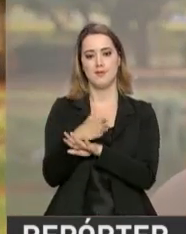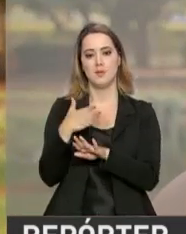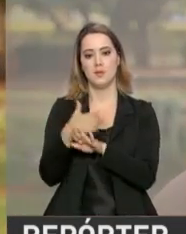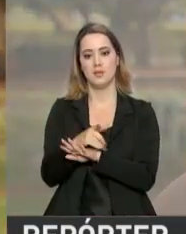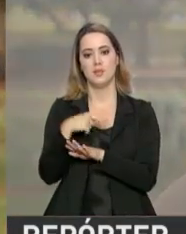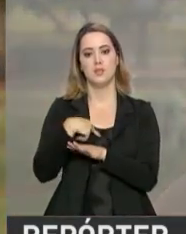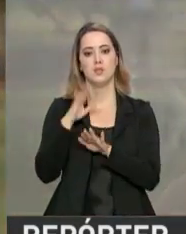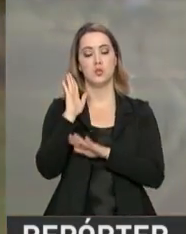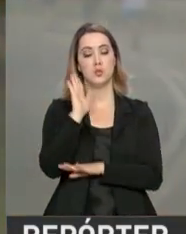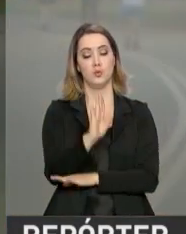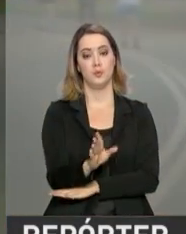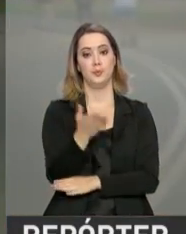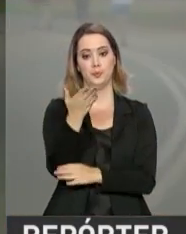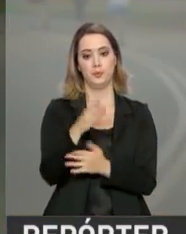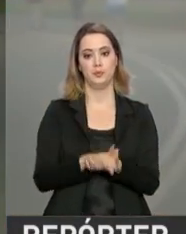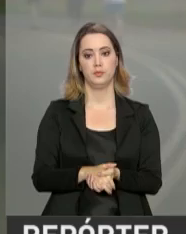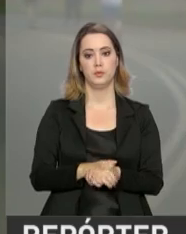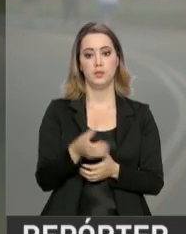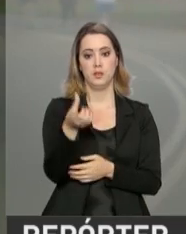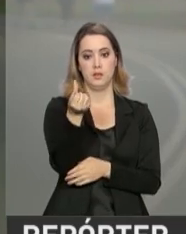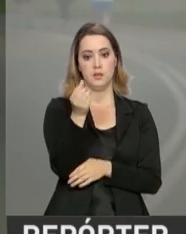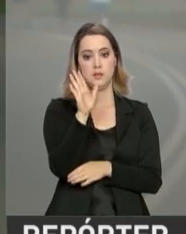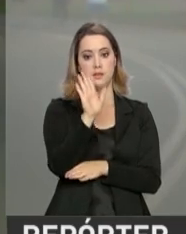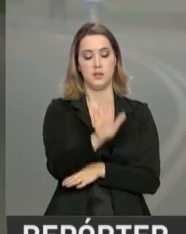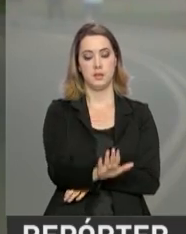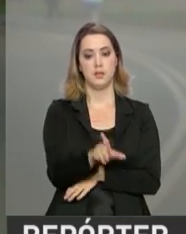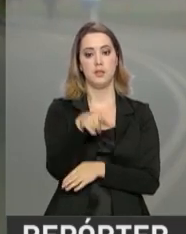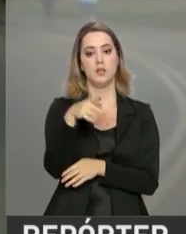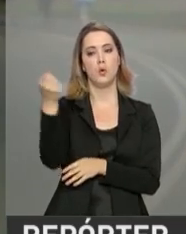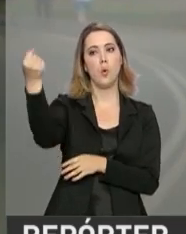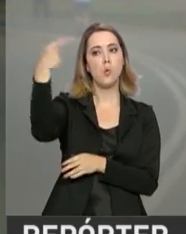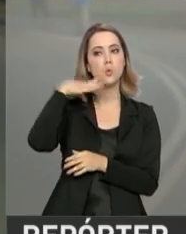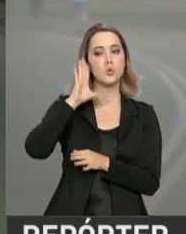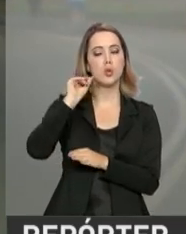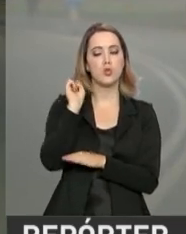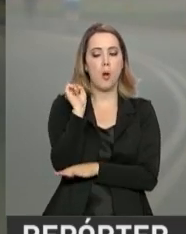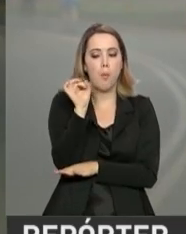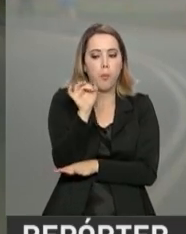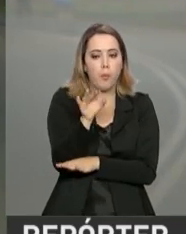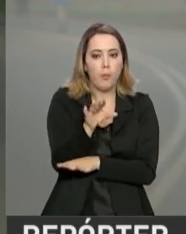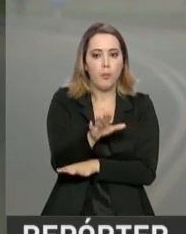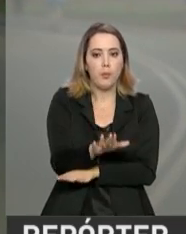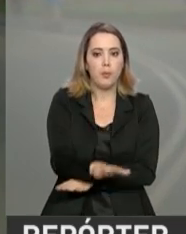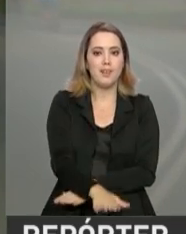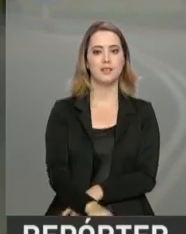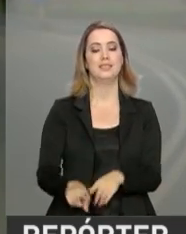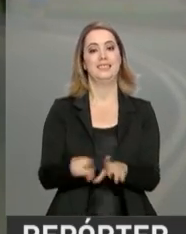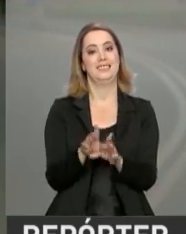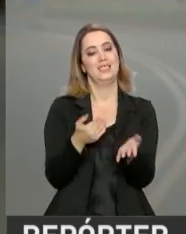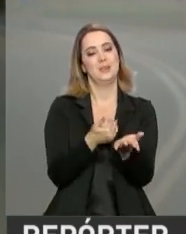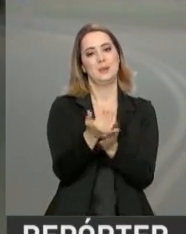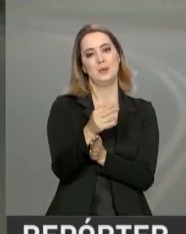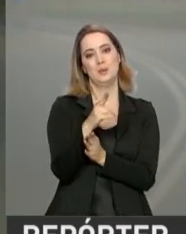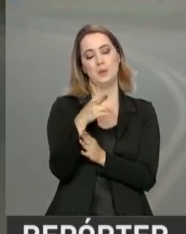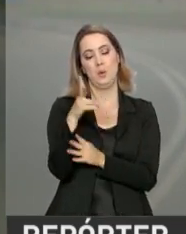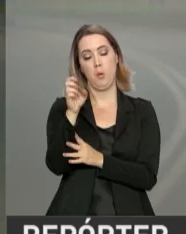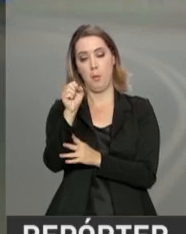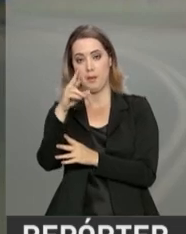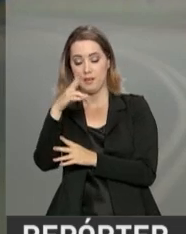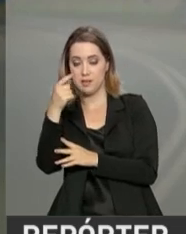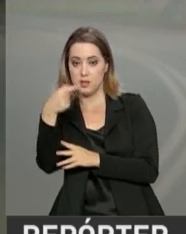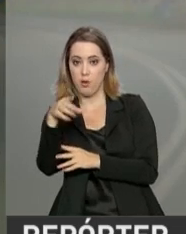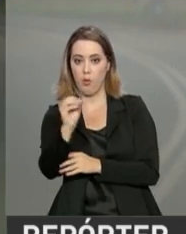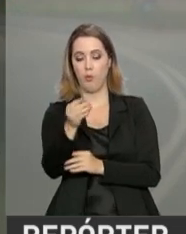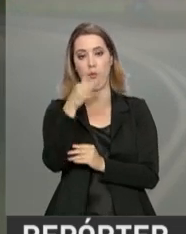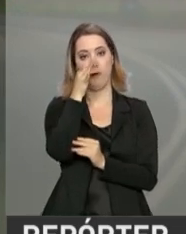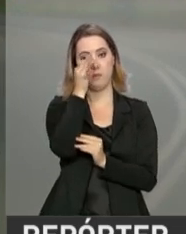do final da tarde, né? São pouco mais de 6 horas da tarde e o sol já se pôs. Com a proximidade do verão, os dias estão ficando mais longos.